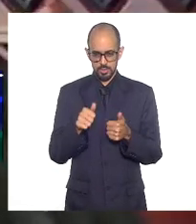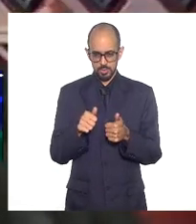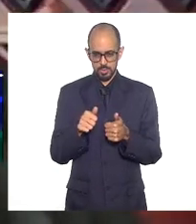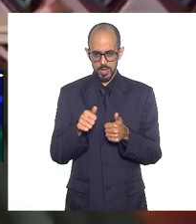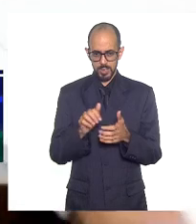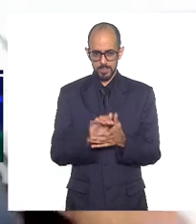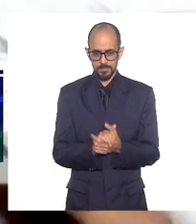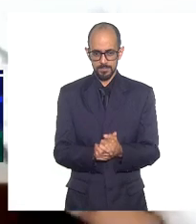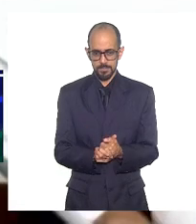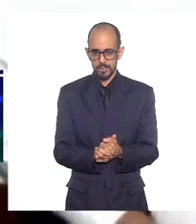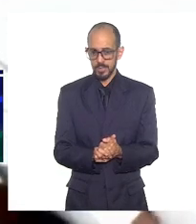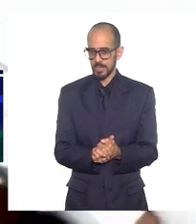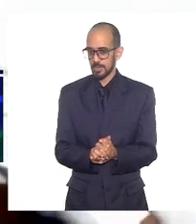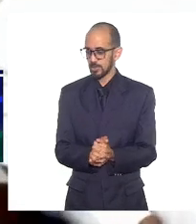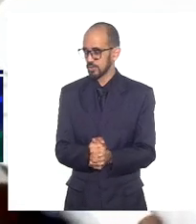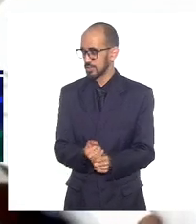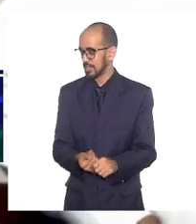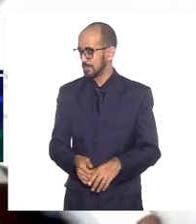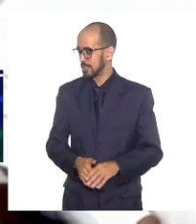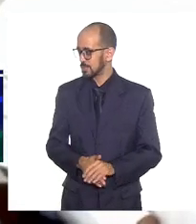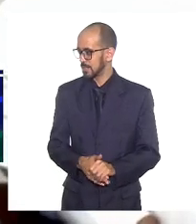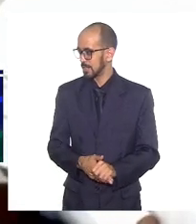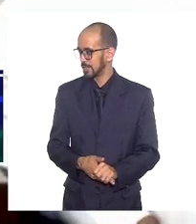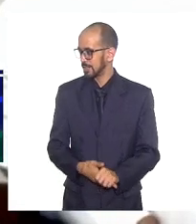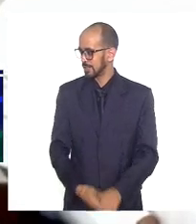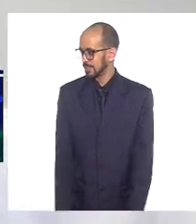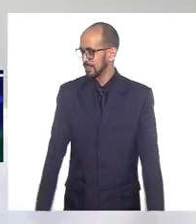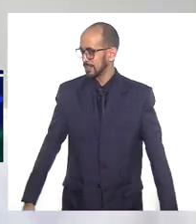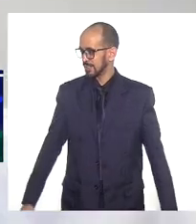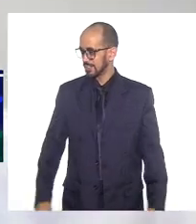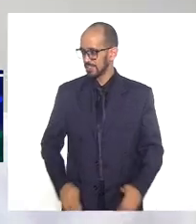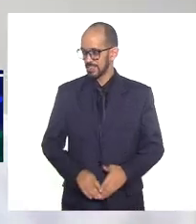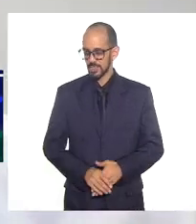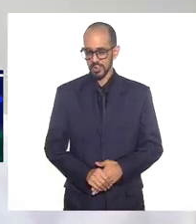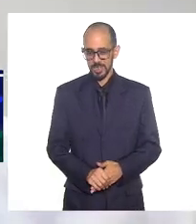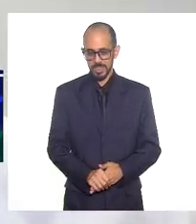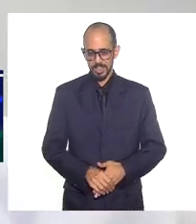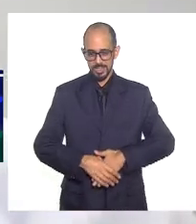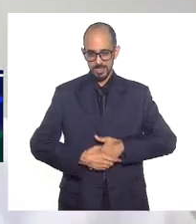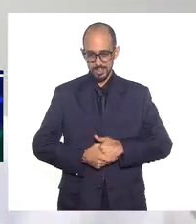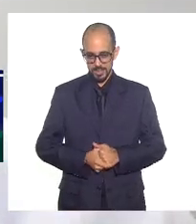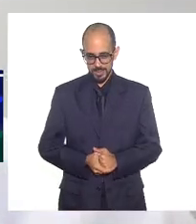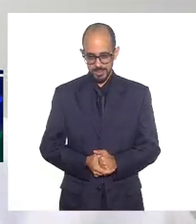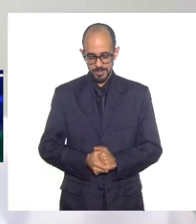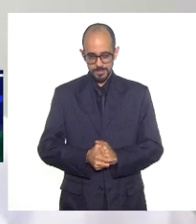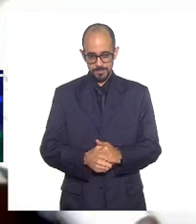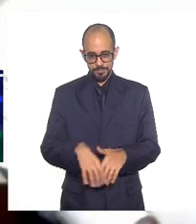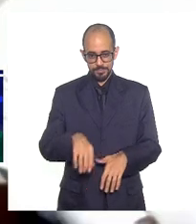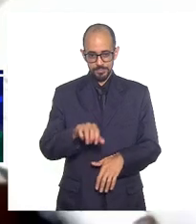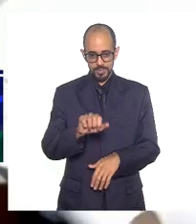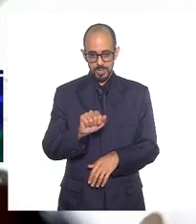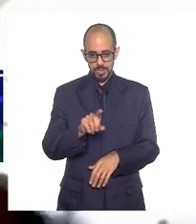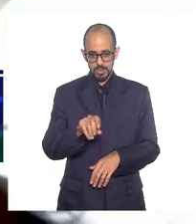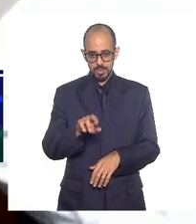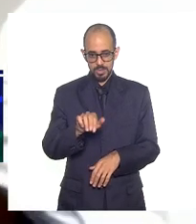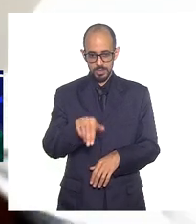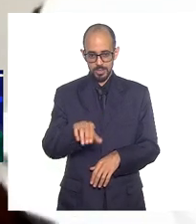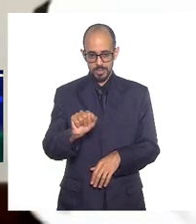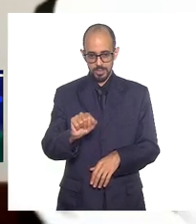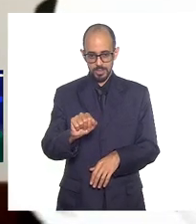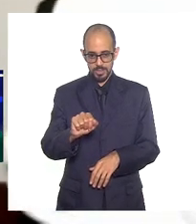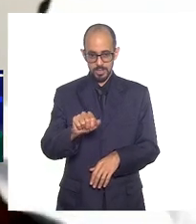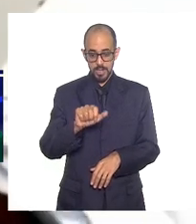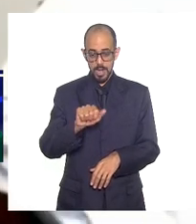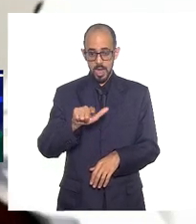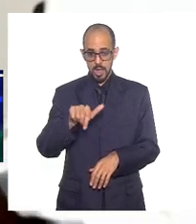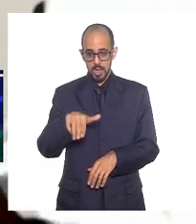problema nenhum. Ok, Flávio? Fazendo até a primeira e a segunda chamada, presidente. Deputada Adriana Baltazar, deputada Alana